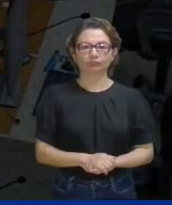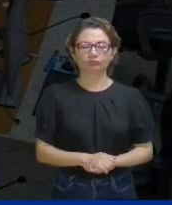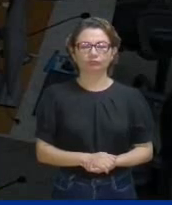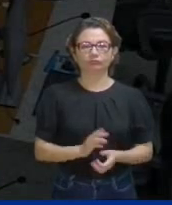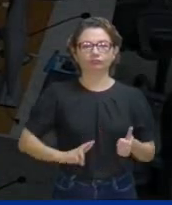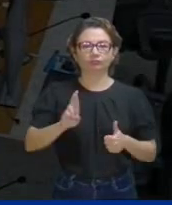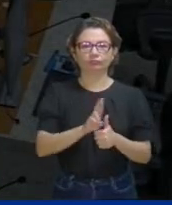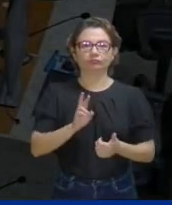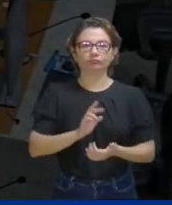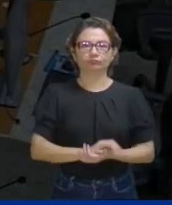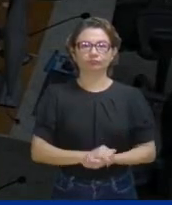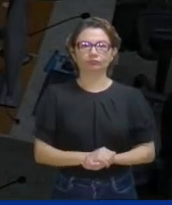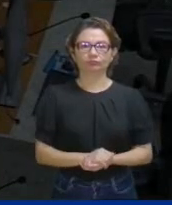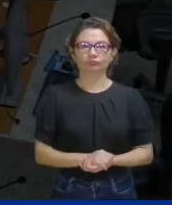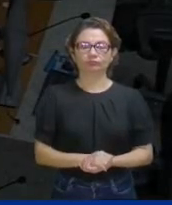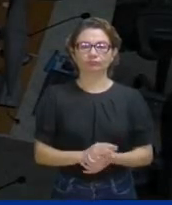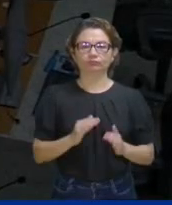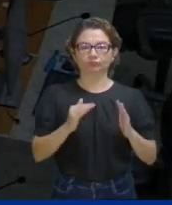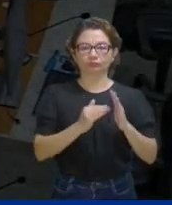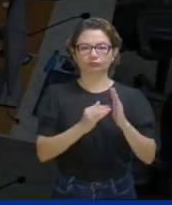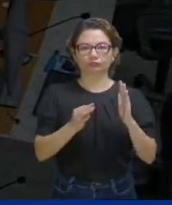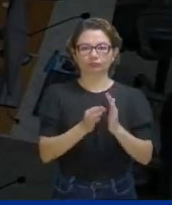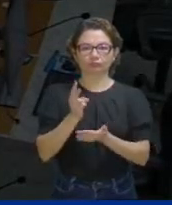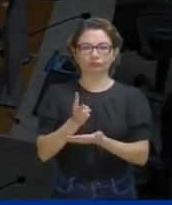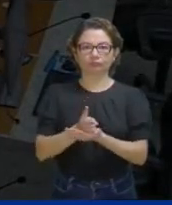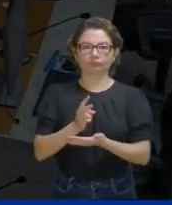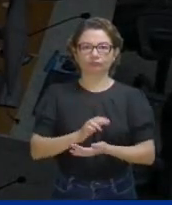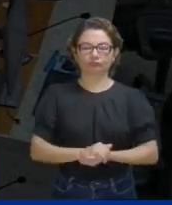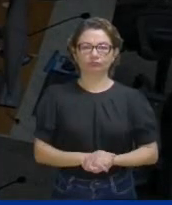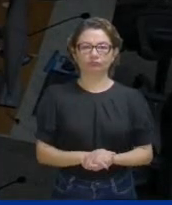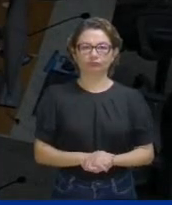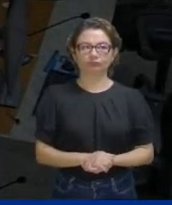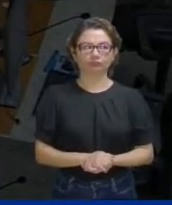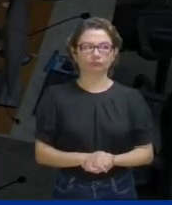Senhora Procuradora, Excelência, reitero os termos do parecer.